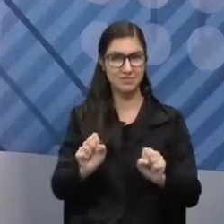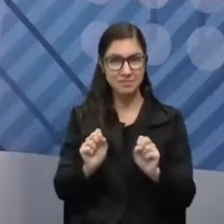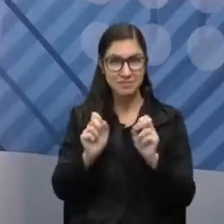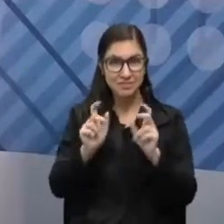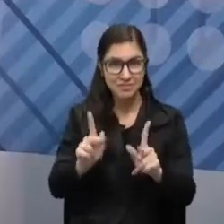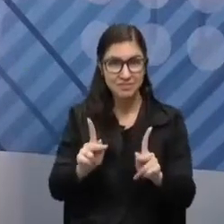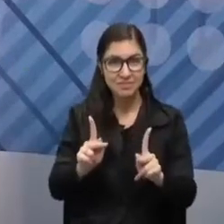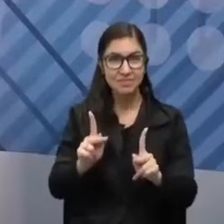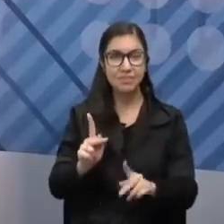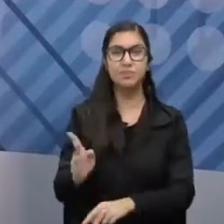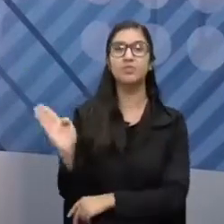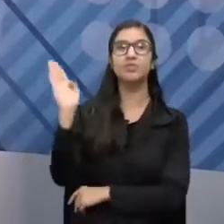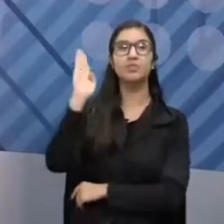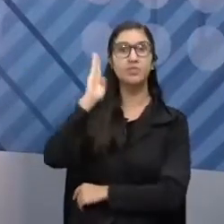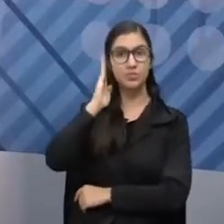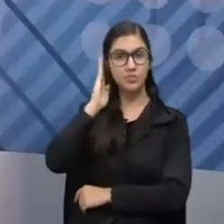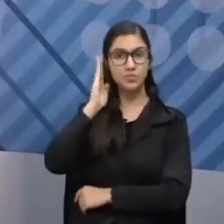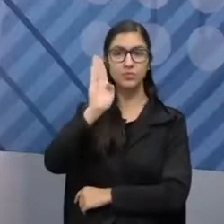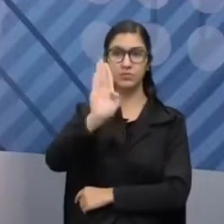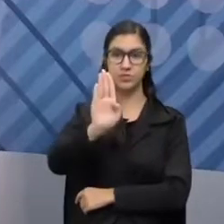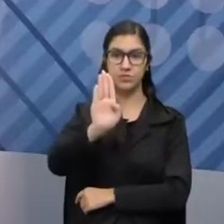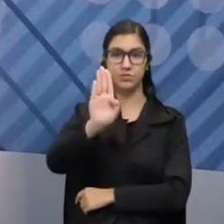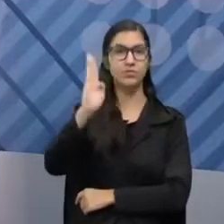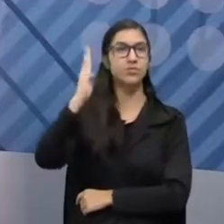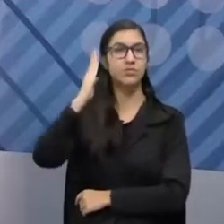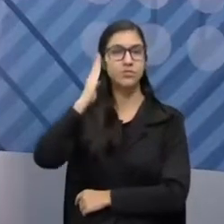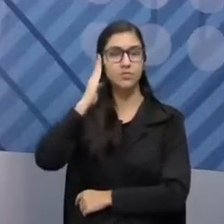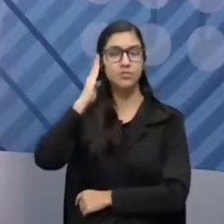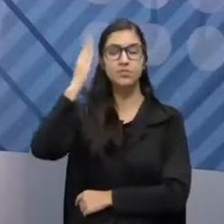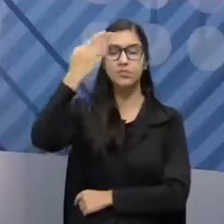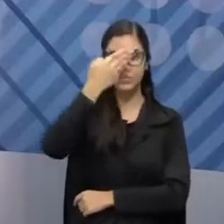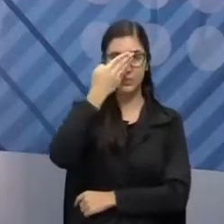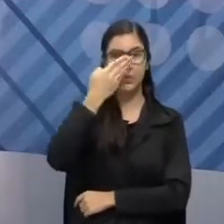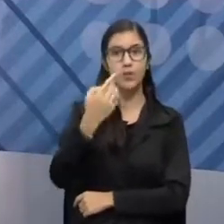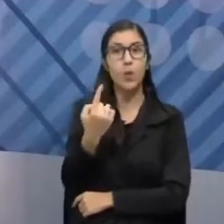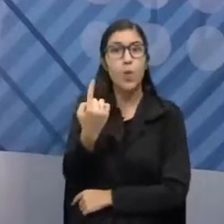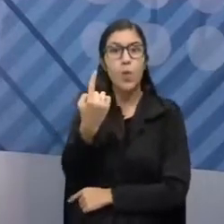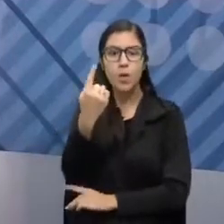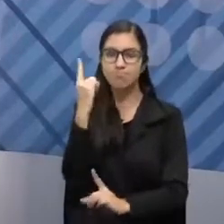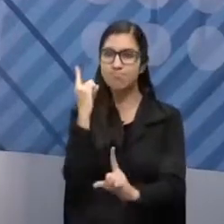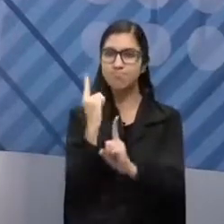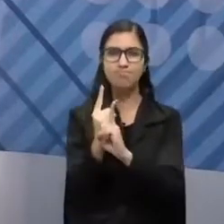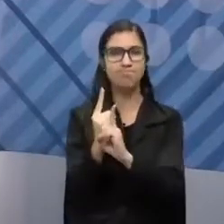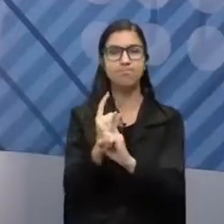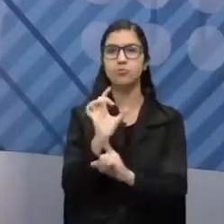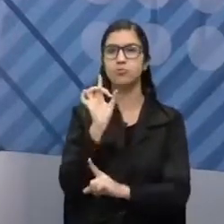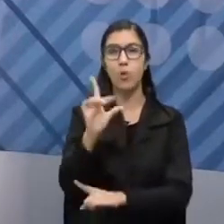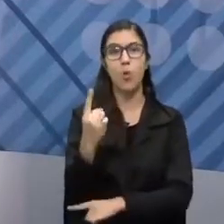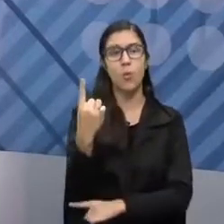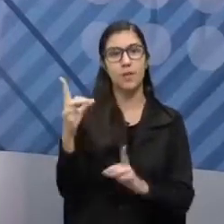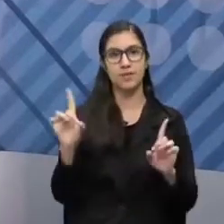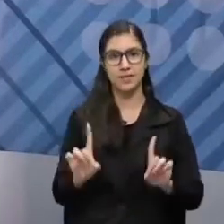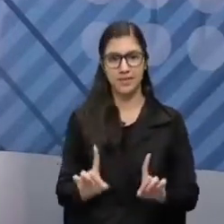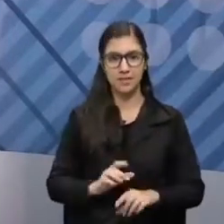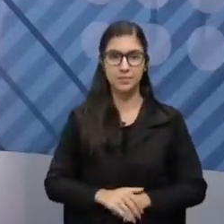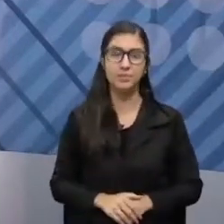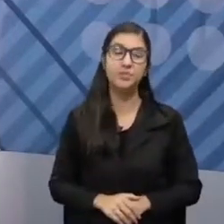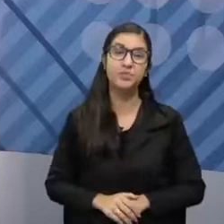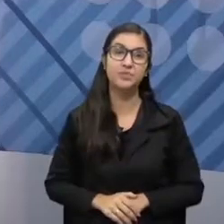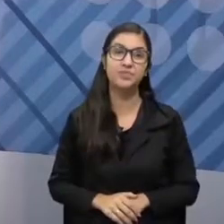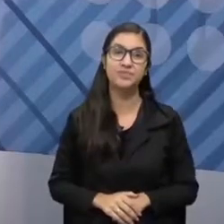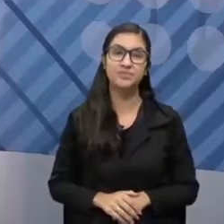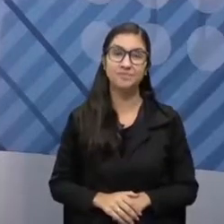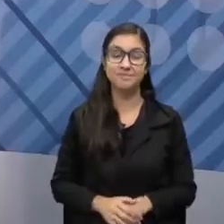certo? Configuração de mão em B, como identificando uma única deficiência.